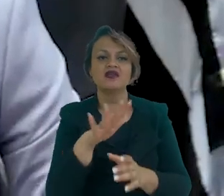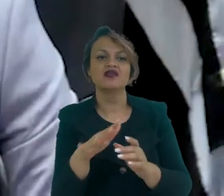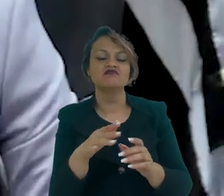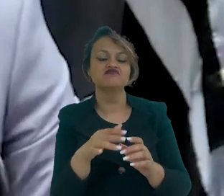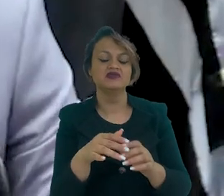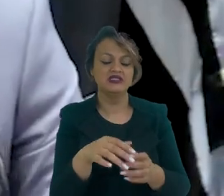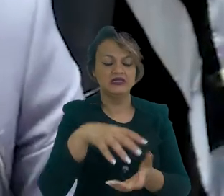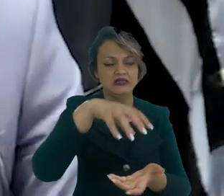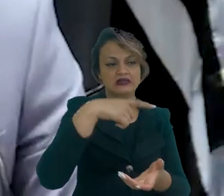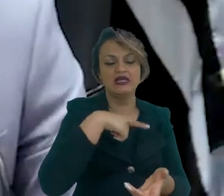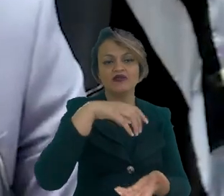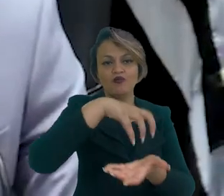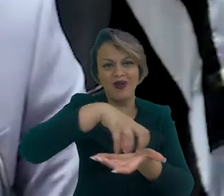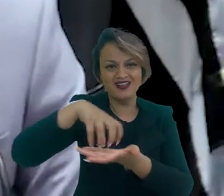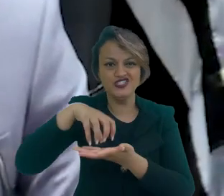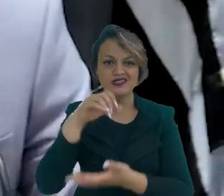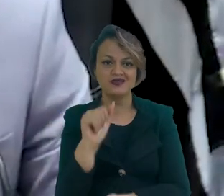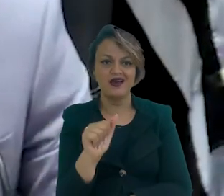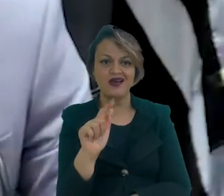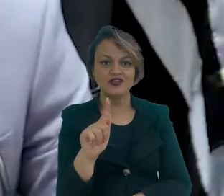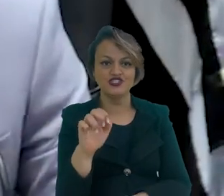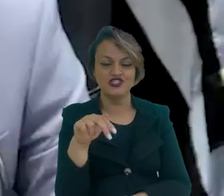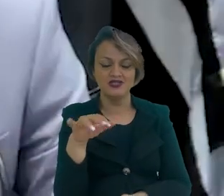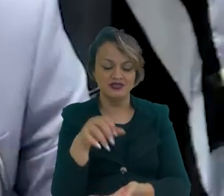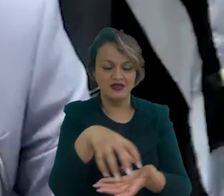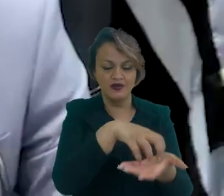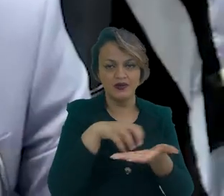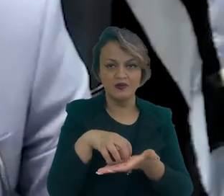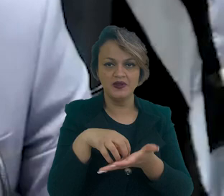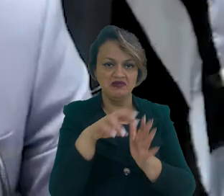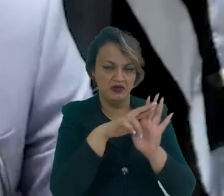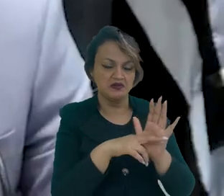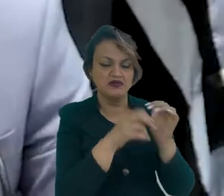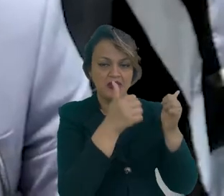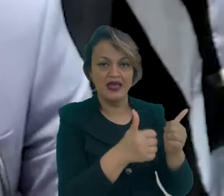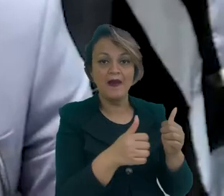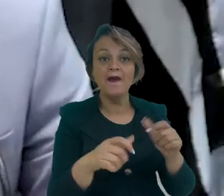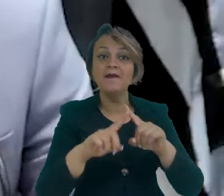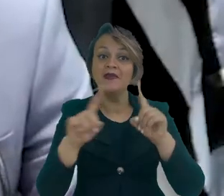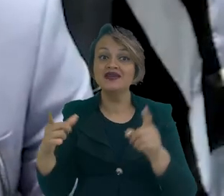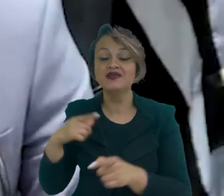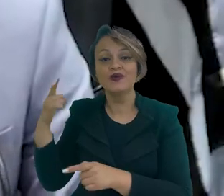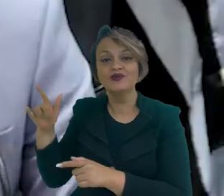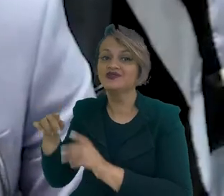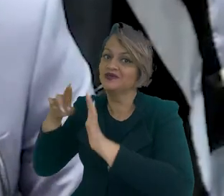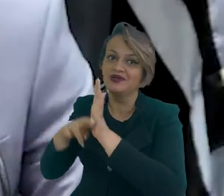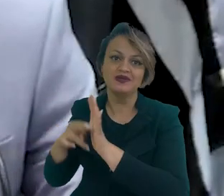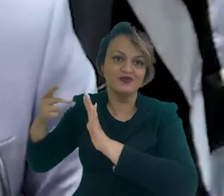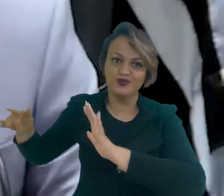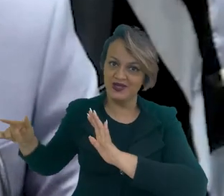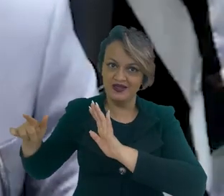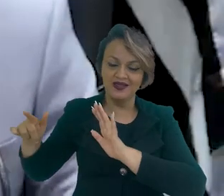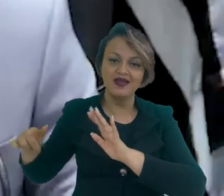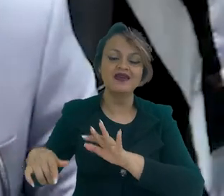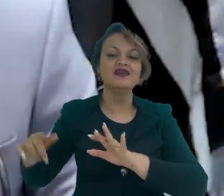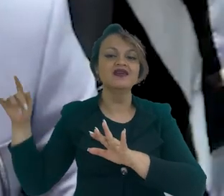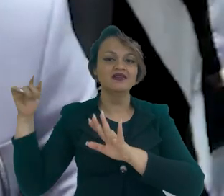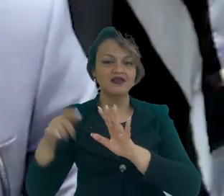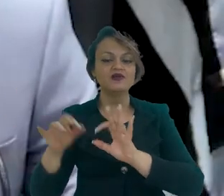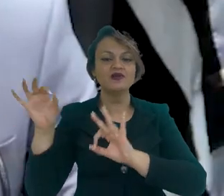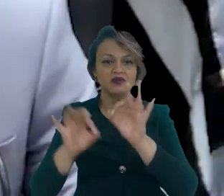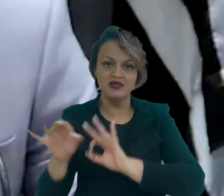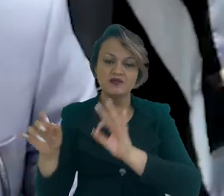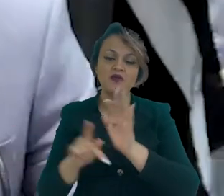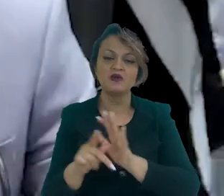setores regulados ou setores que tenham uma agência mas também aqueles não regulados e